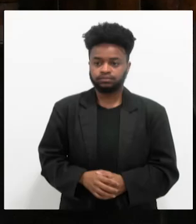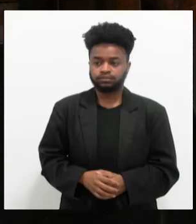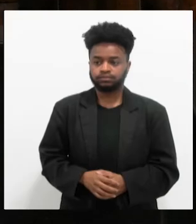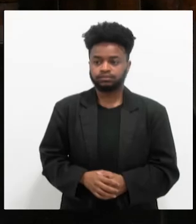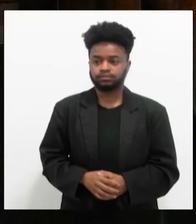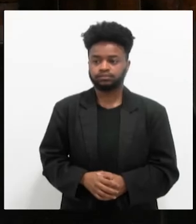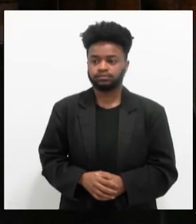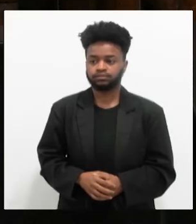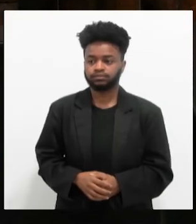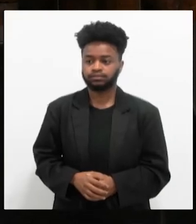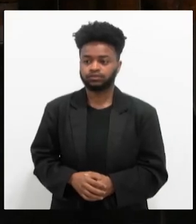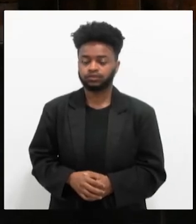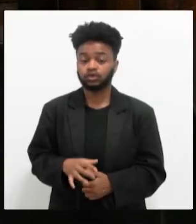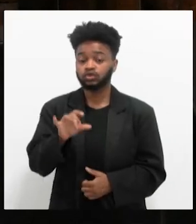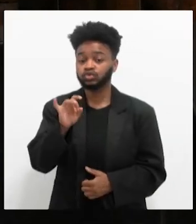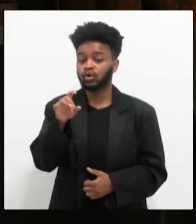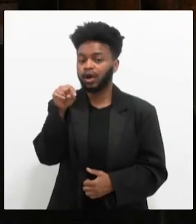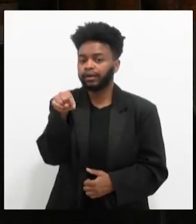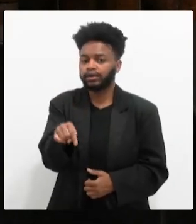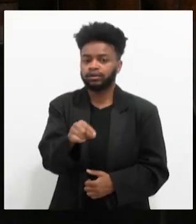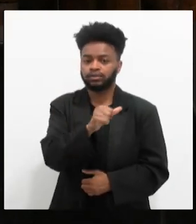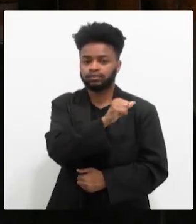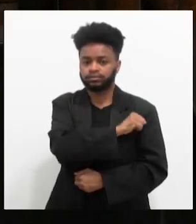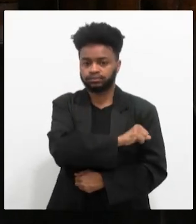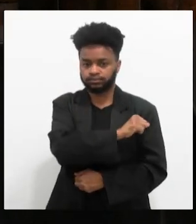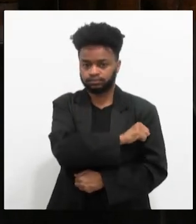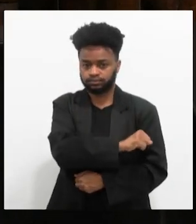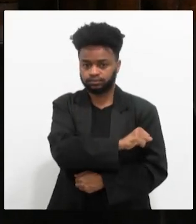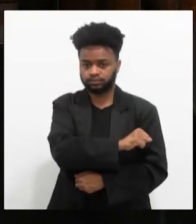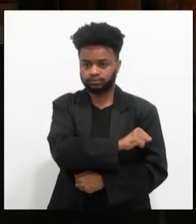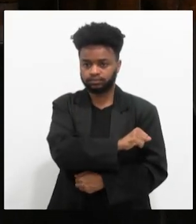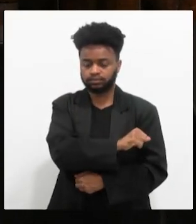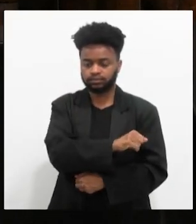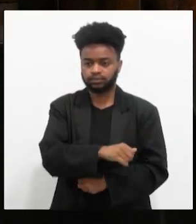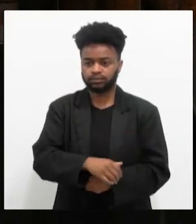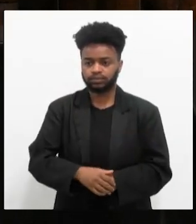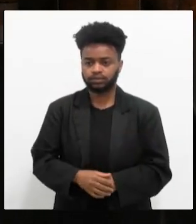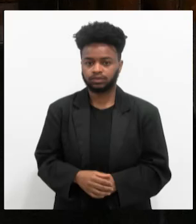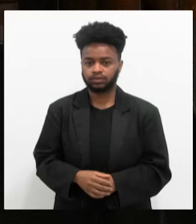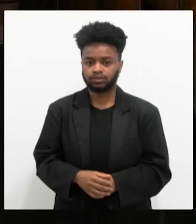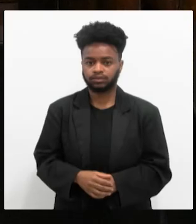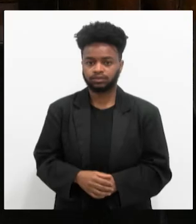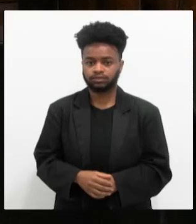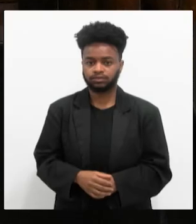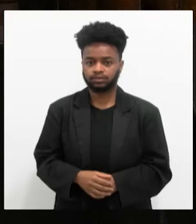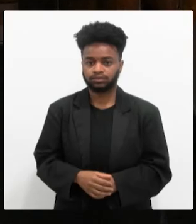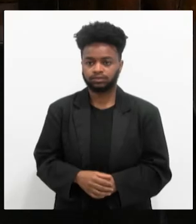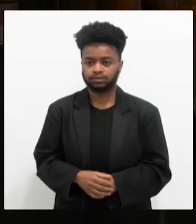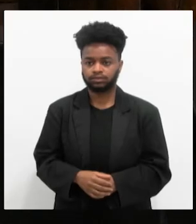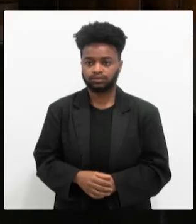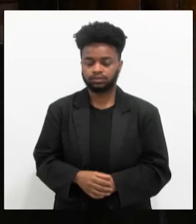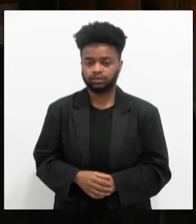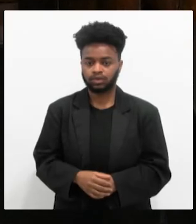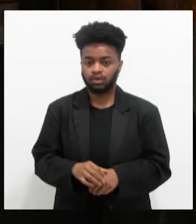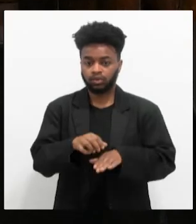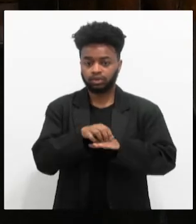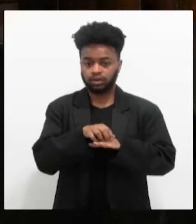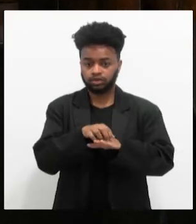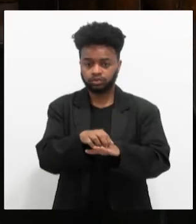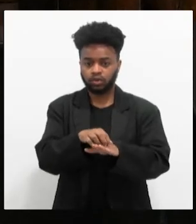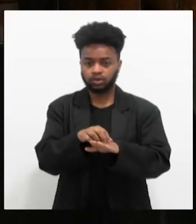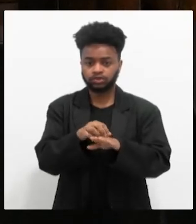É só no Rio de Janeiro que o transporte sobre trilhos